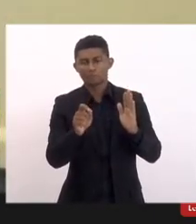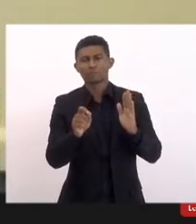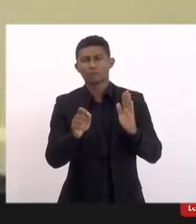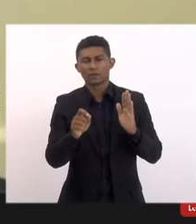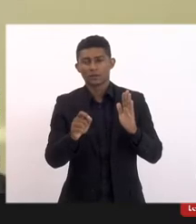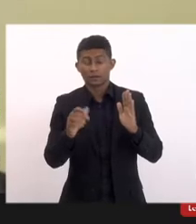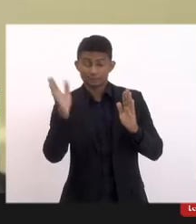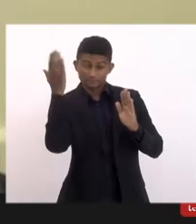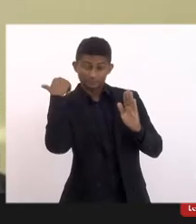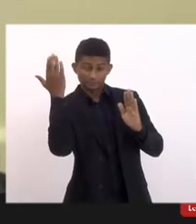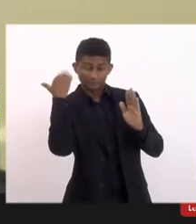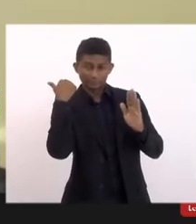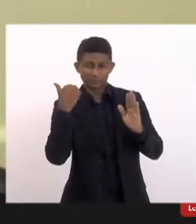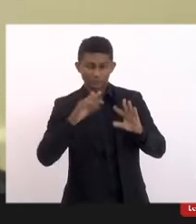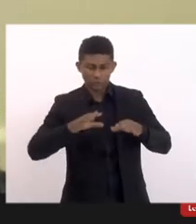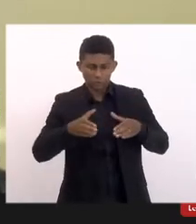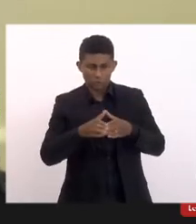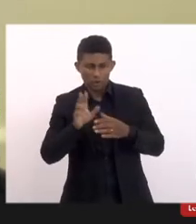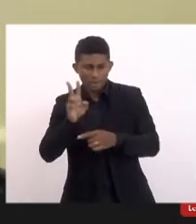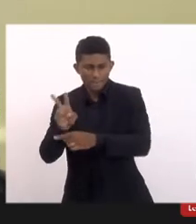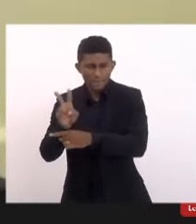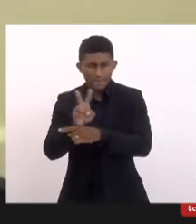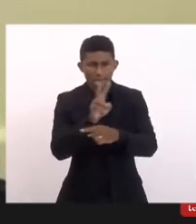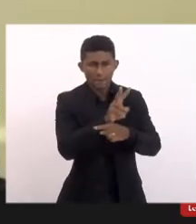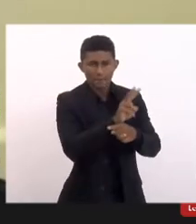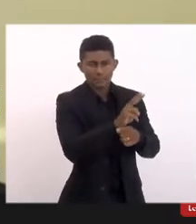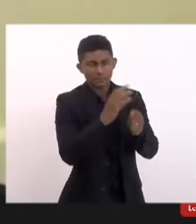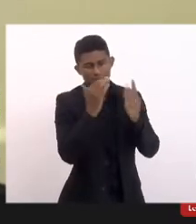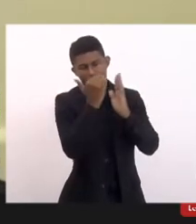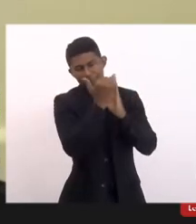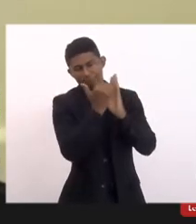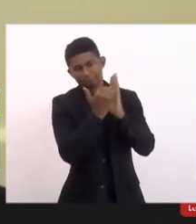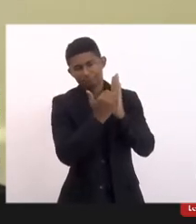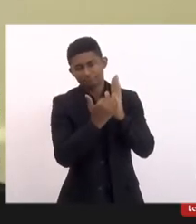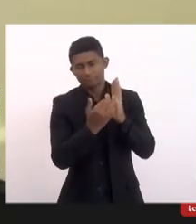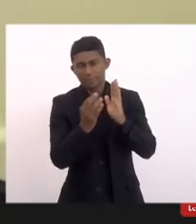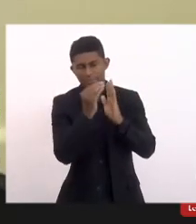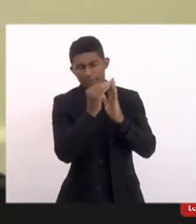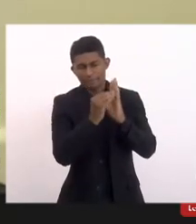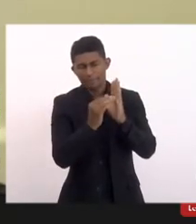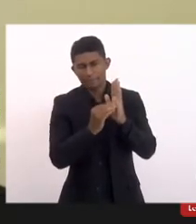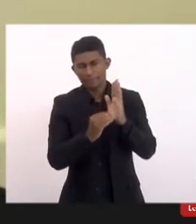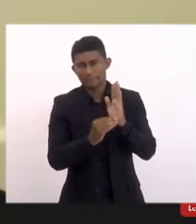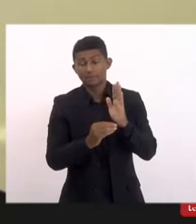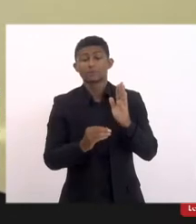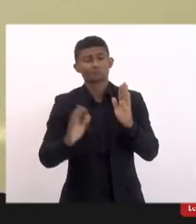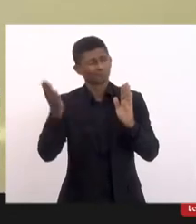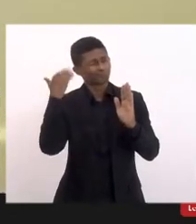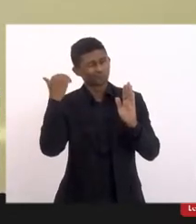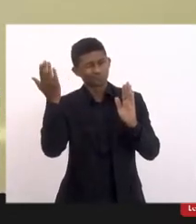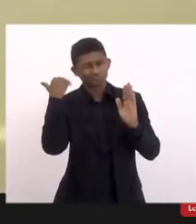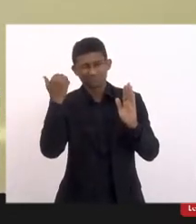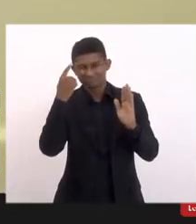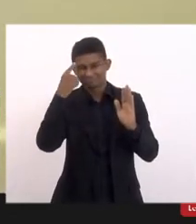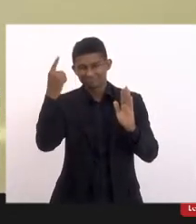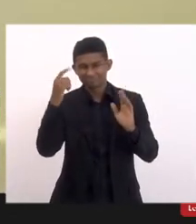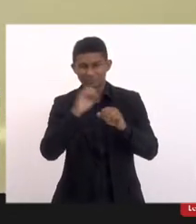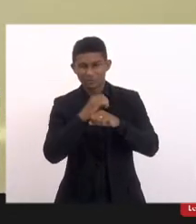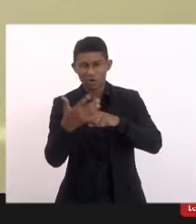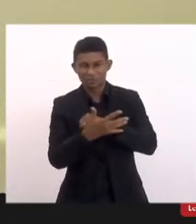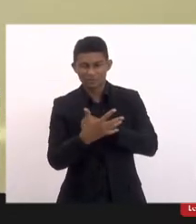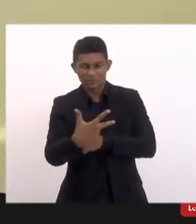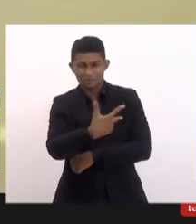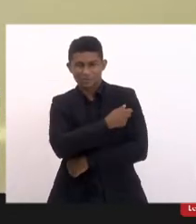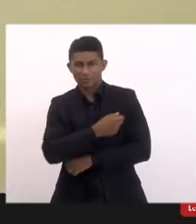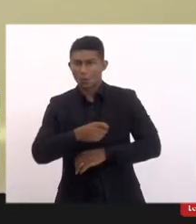equipe de vigilância sanitária, que tinha o detalhamento de como funcionar, isso naquela época, né, no auge em que nós não tínhamos